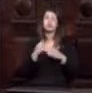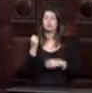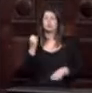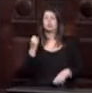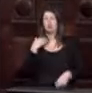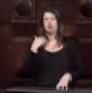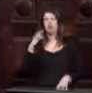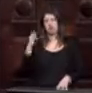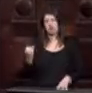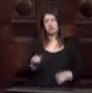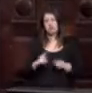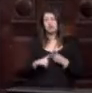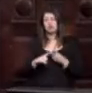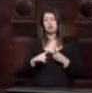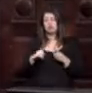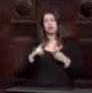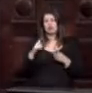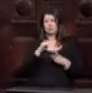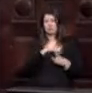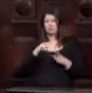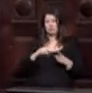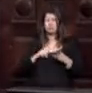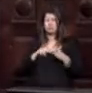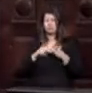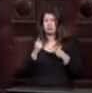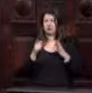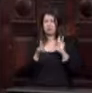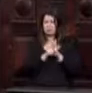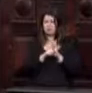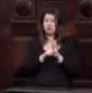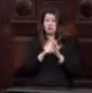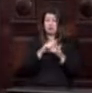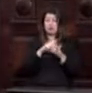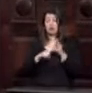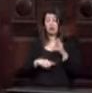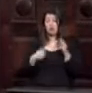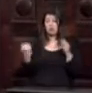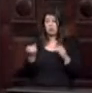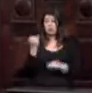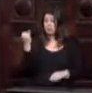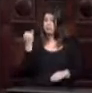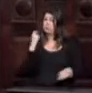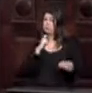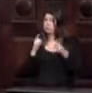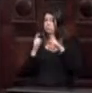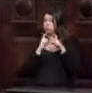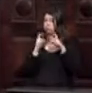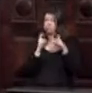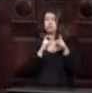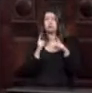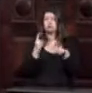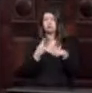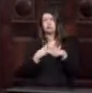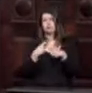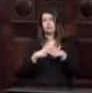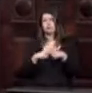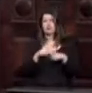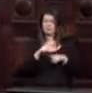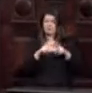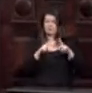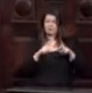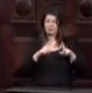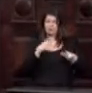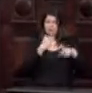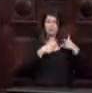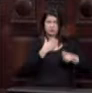a necessidade de se fazer esse debate. Não é possível que, enquanto faltam serviços públicos, que enquanto